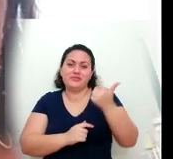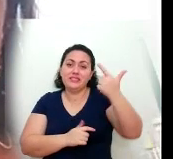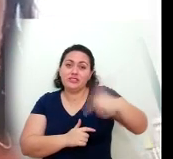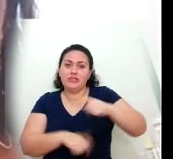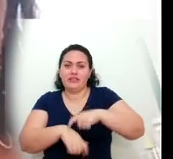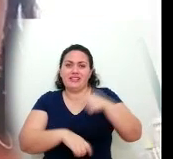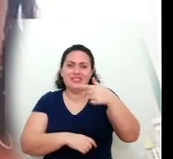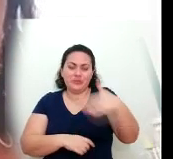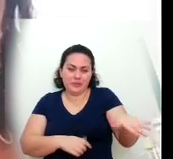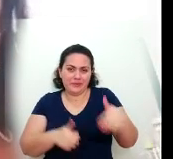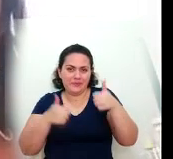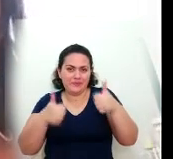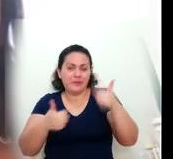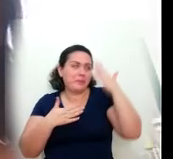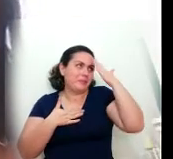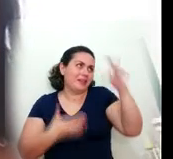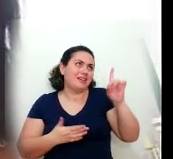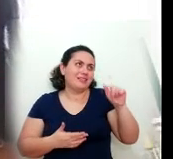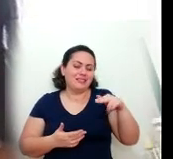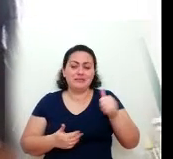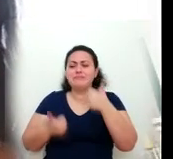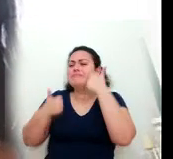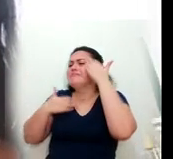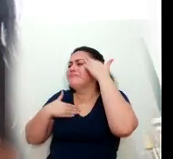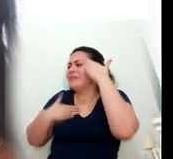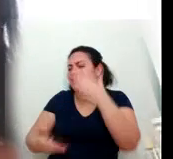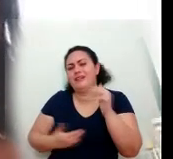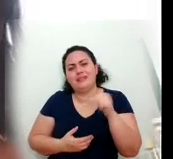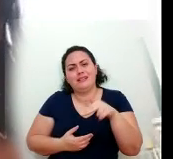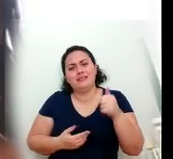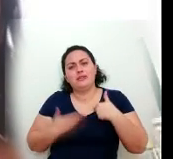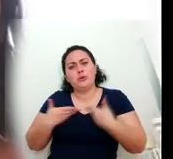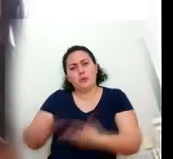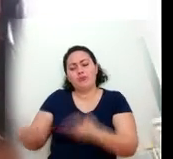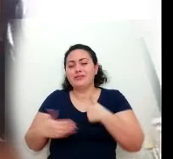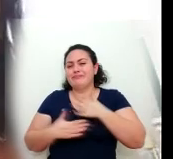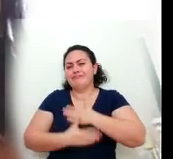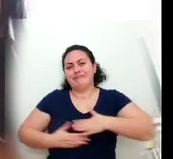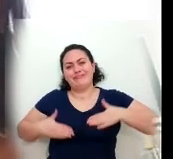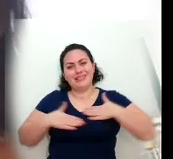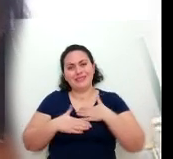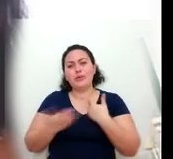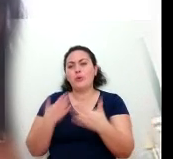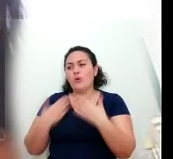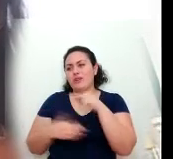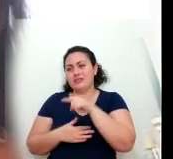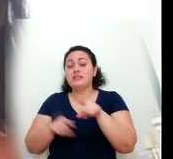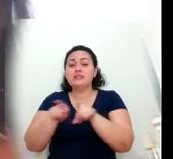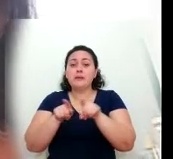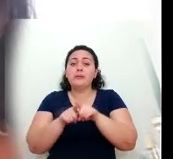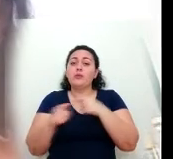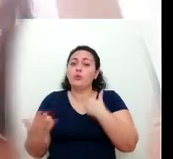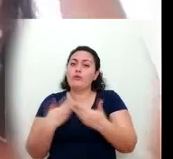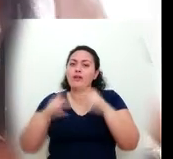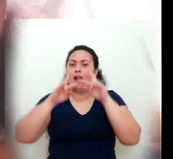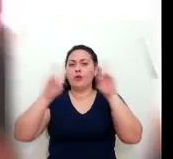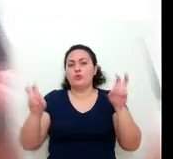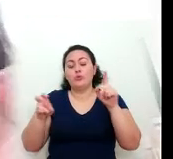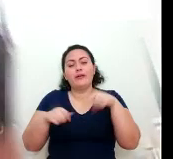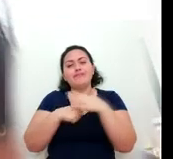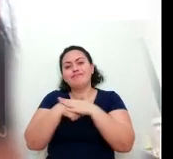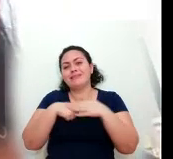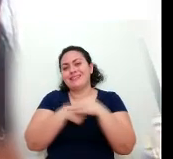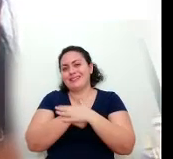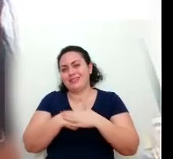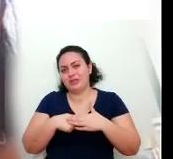social. Né? De novo às 7h30. Tá bem. Obrigadão, Dani. Ana, obrigada pelo convite, é sempre um prazer, né? Conversar contigo e conversar